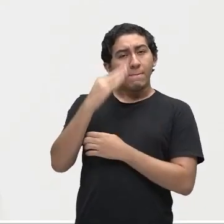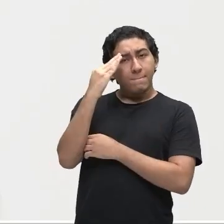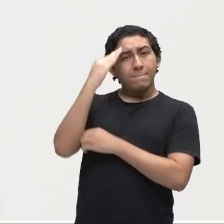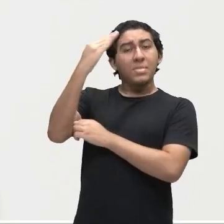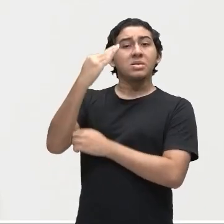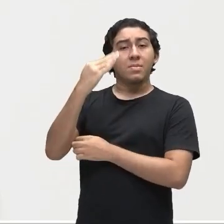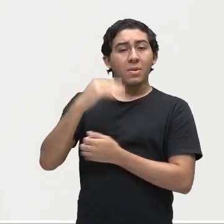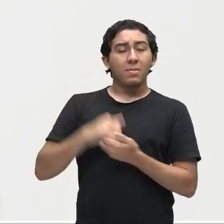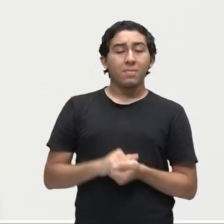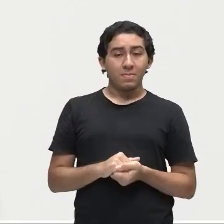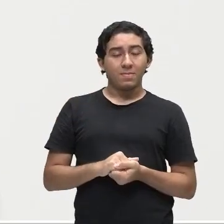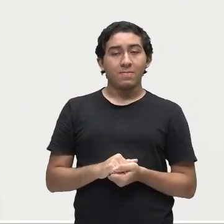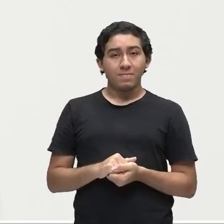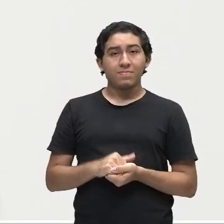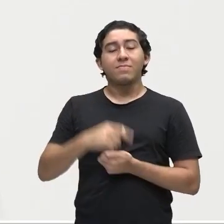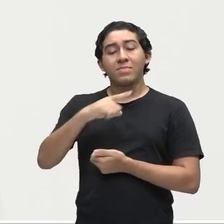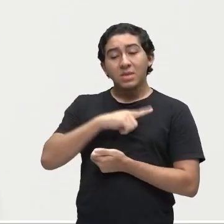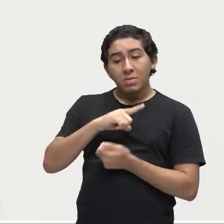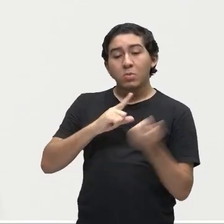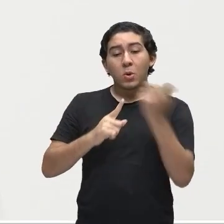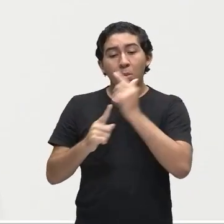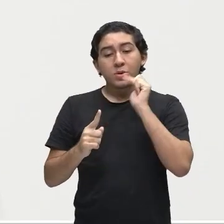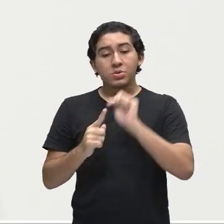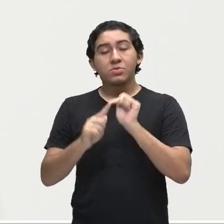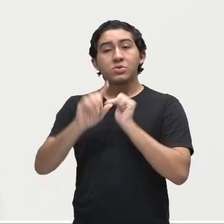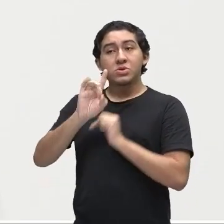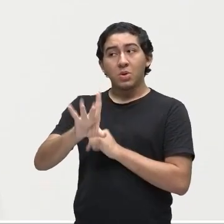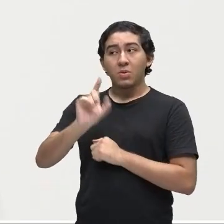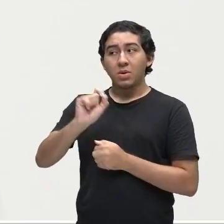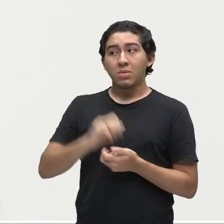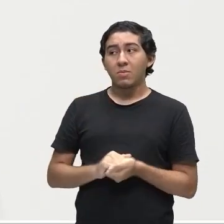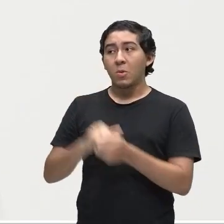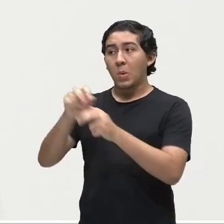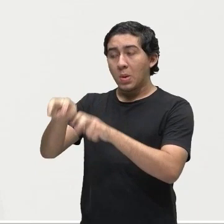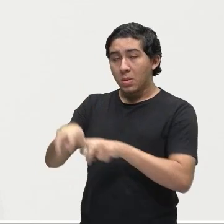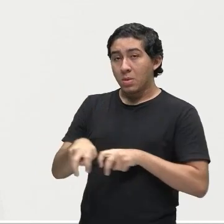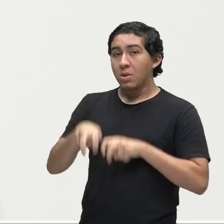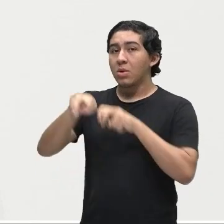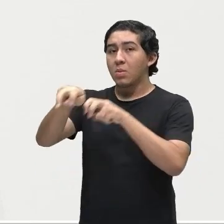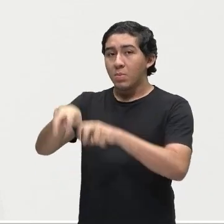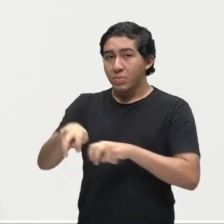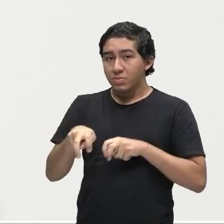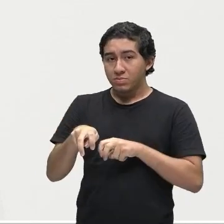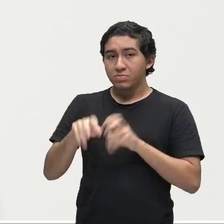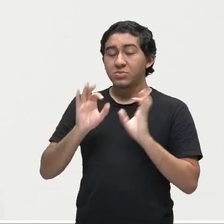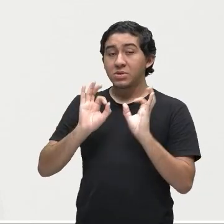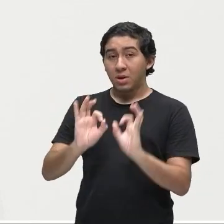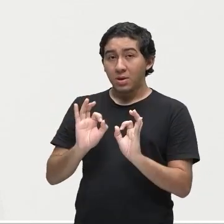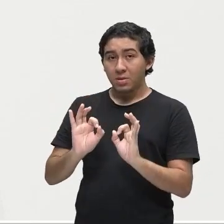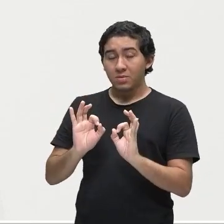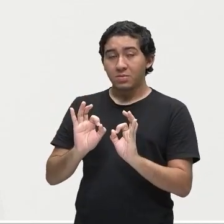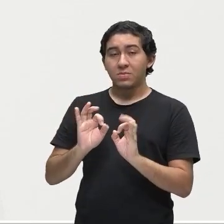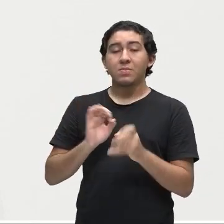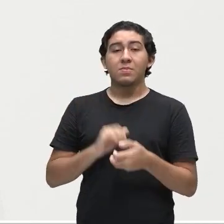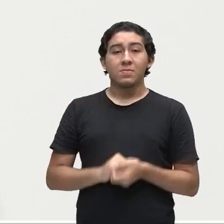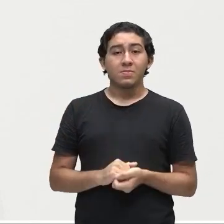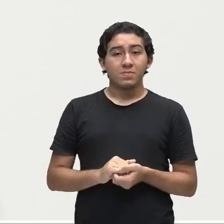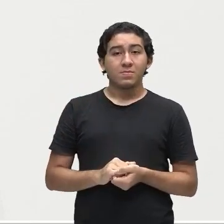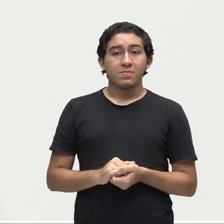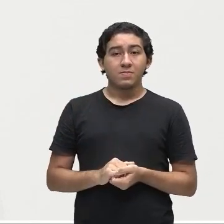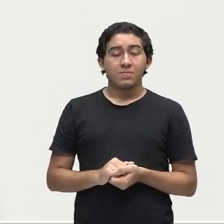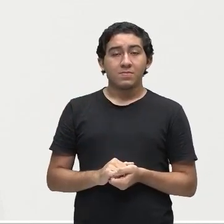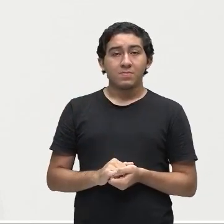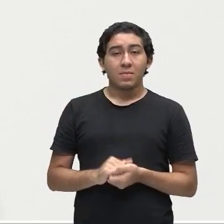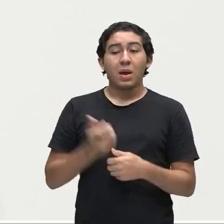uma sociedade que estava voltada para o campo, tá? Era uma sociedade que estava voltada para o campo. E a